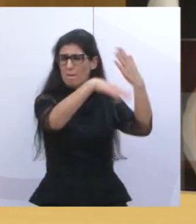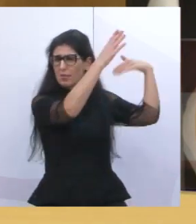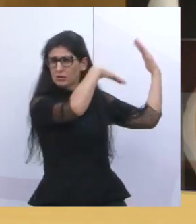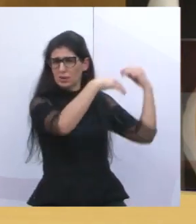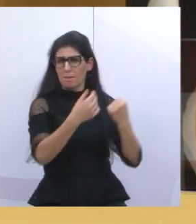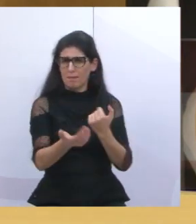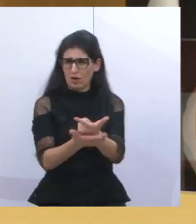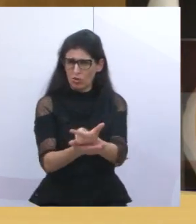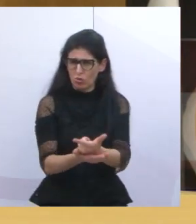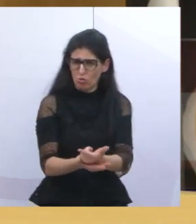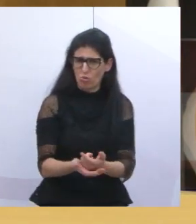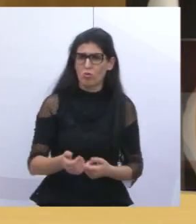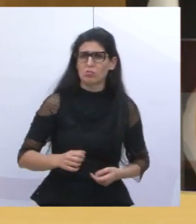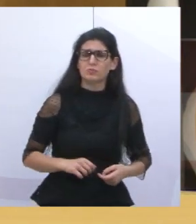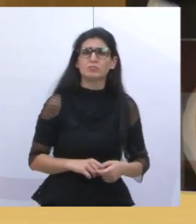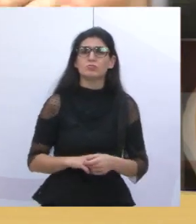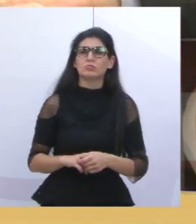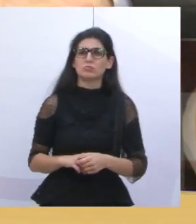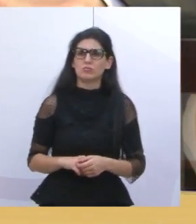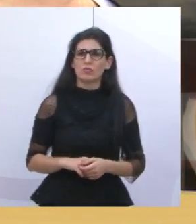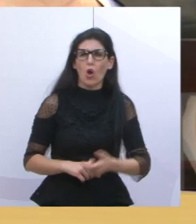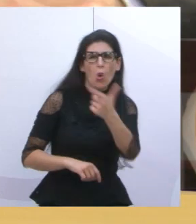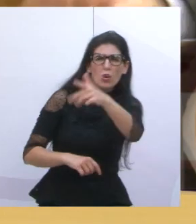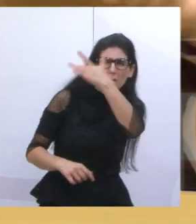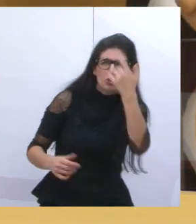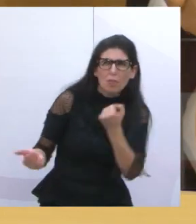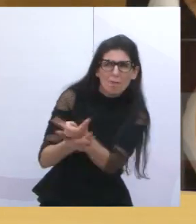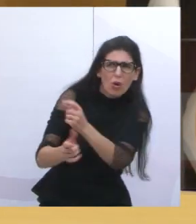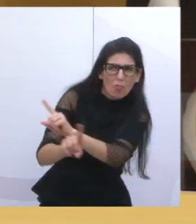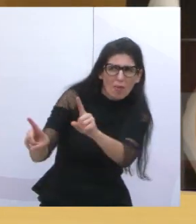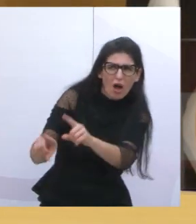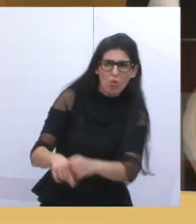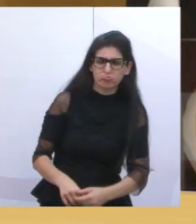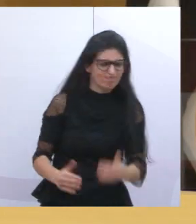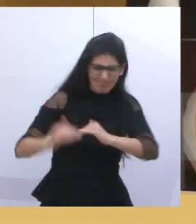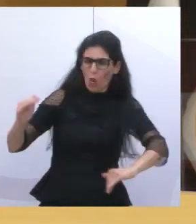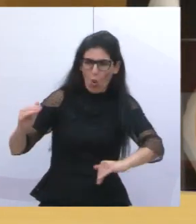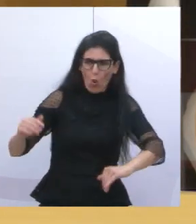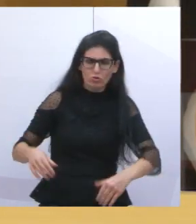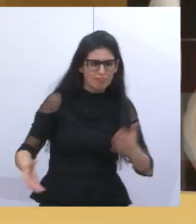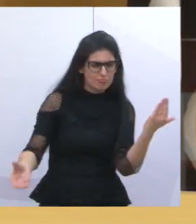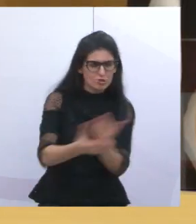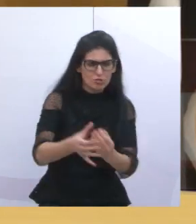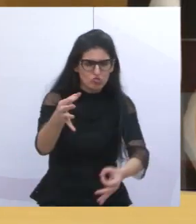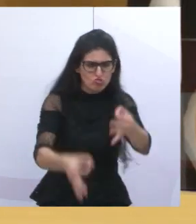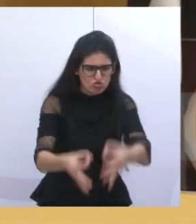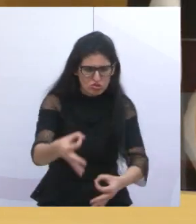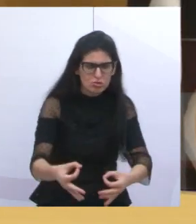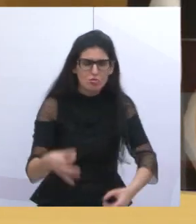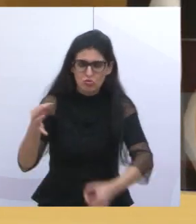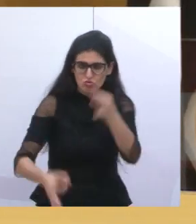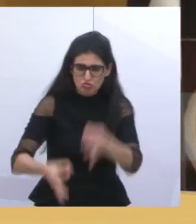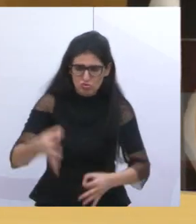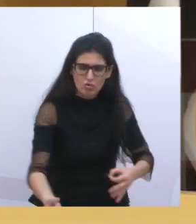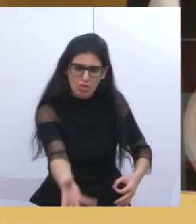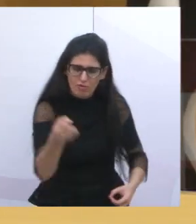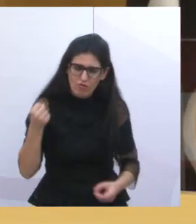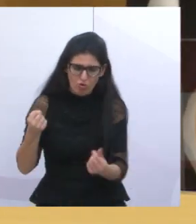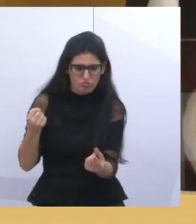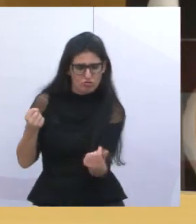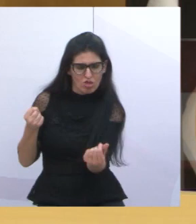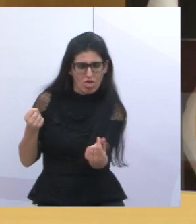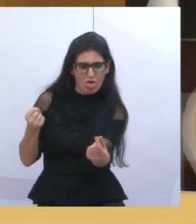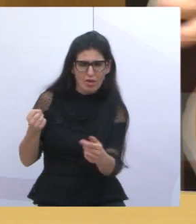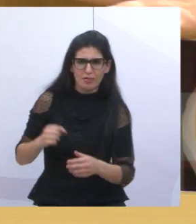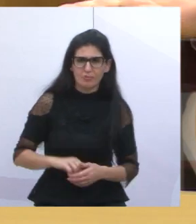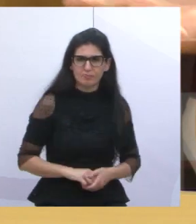os seus direitos também do que pagou e entrar na justiça e rever a importância que pagou. Isso é real. Agora não é justo a gente manter uma lei